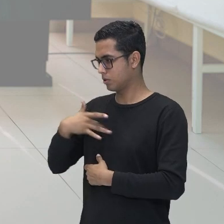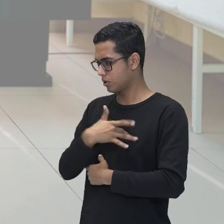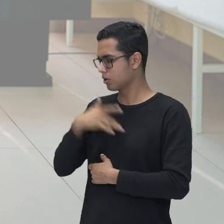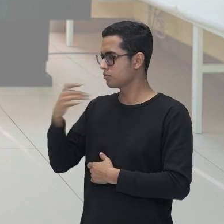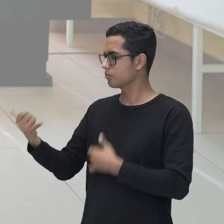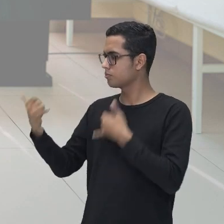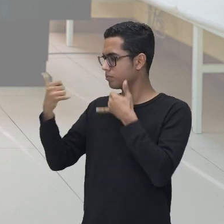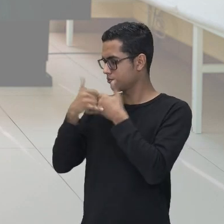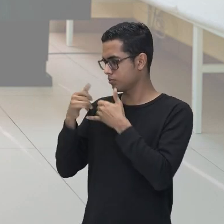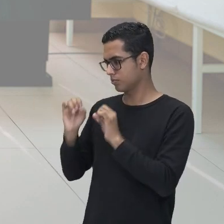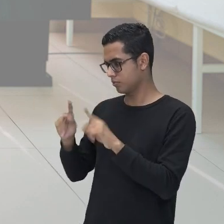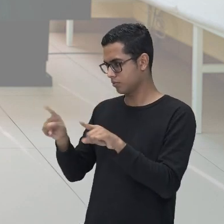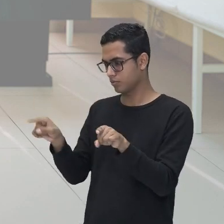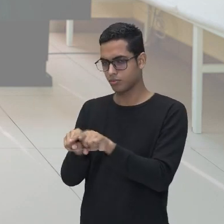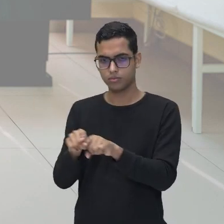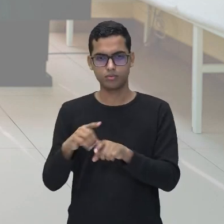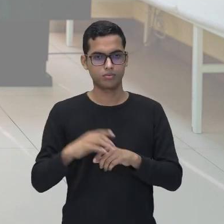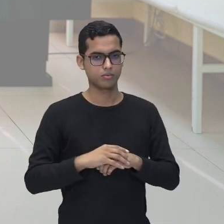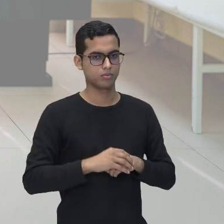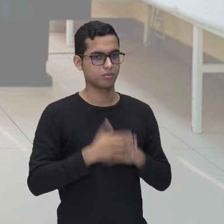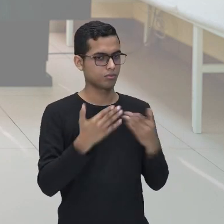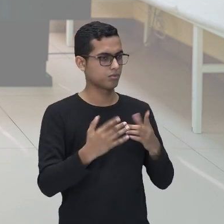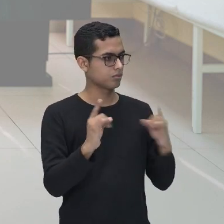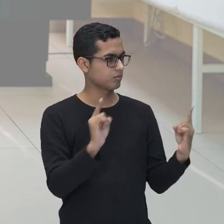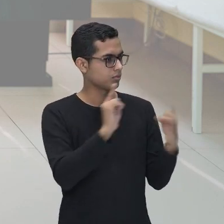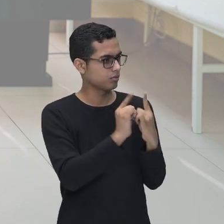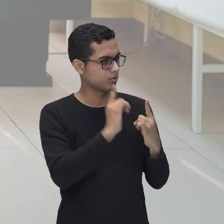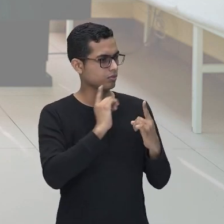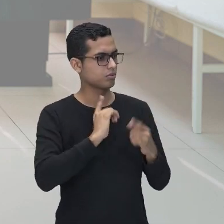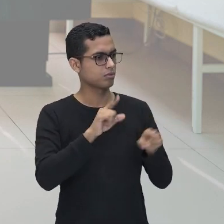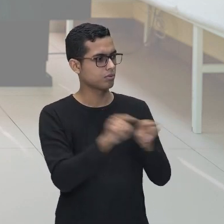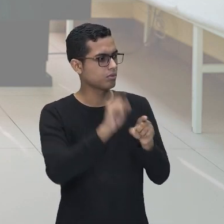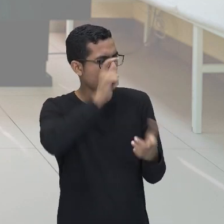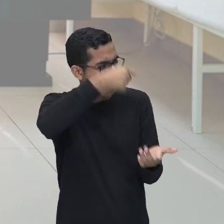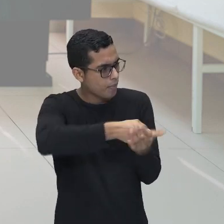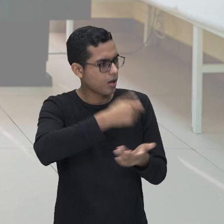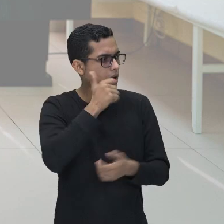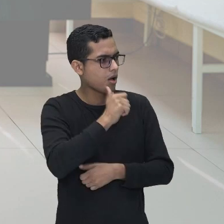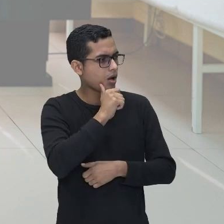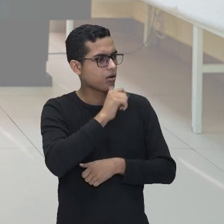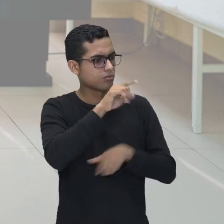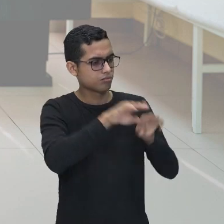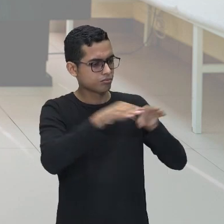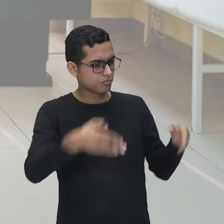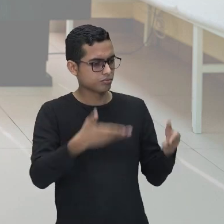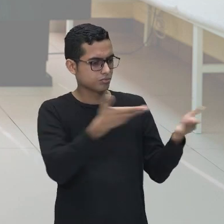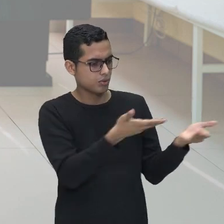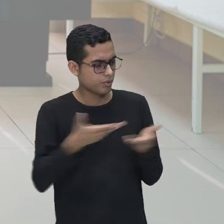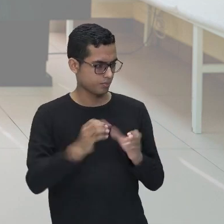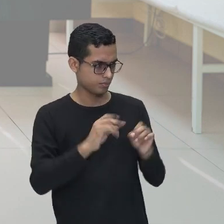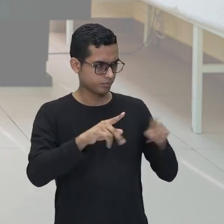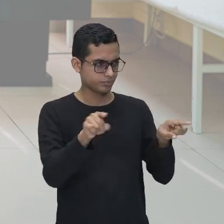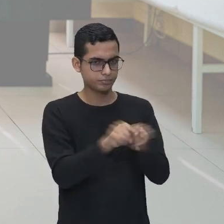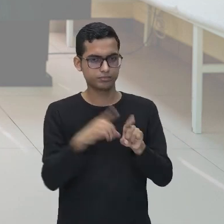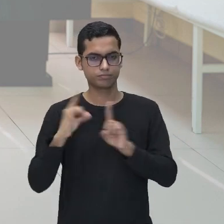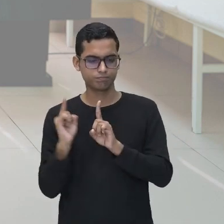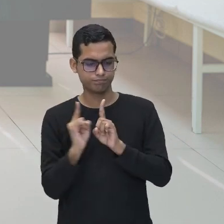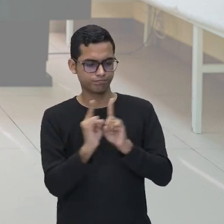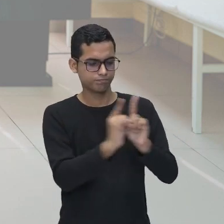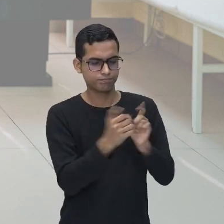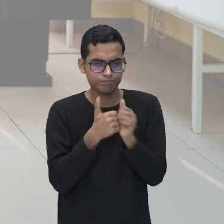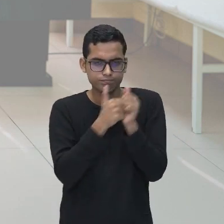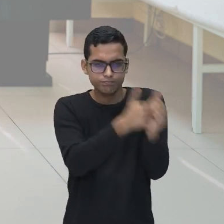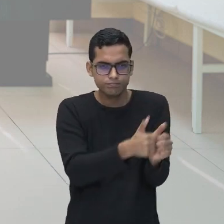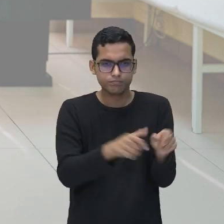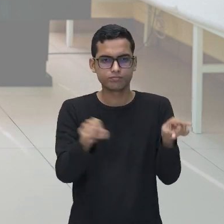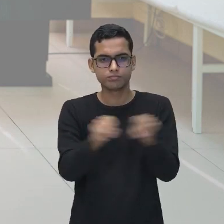telefone-me. A consulta, senhor doutor. Paga a empregada da recepção. Acompanhou-os à porta. Balbuciou